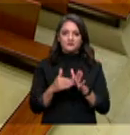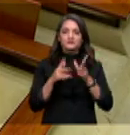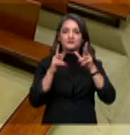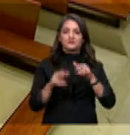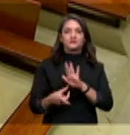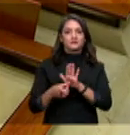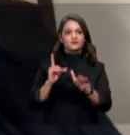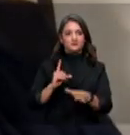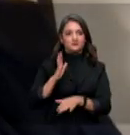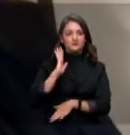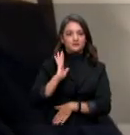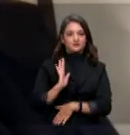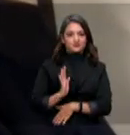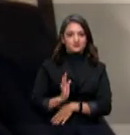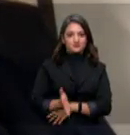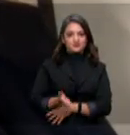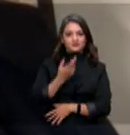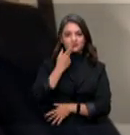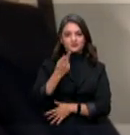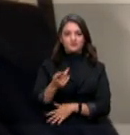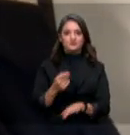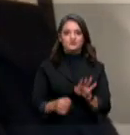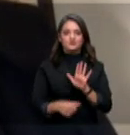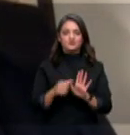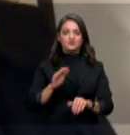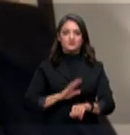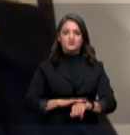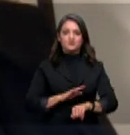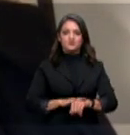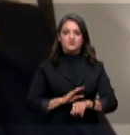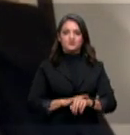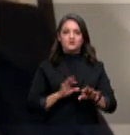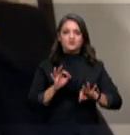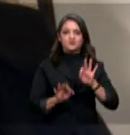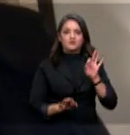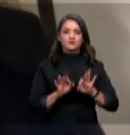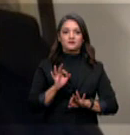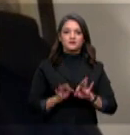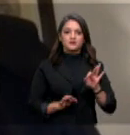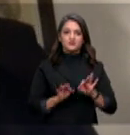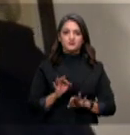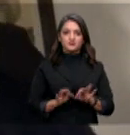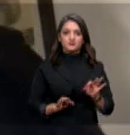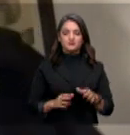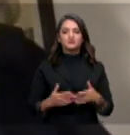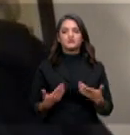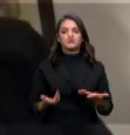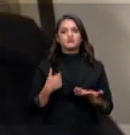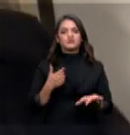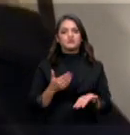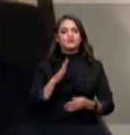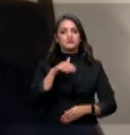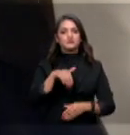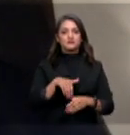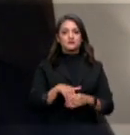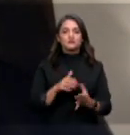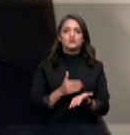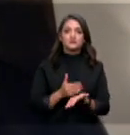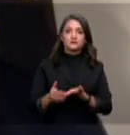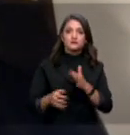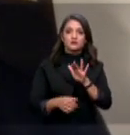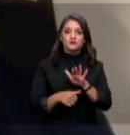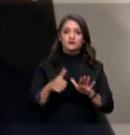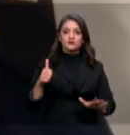feito na primeira parte da sessão. O ministro André Mendonça participa por videoconferência. Em